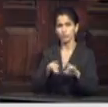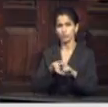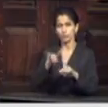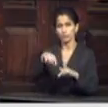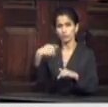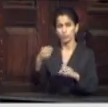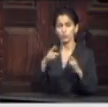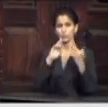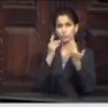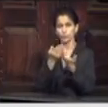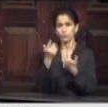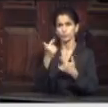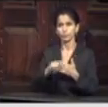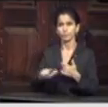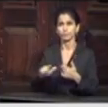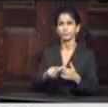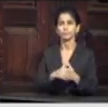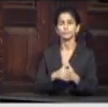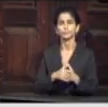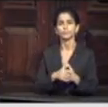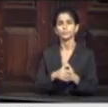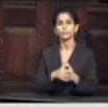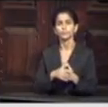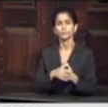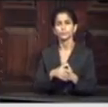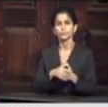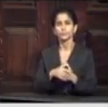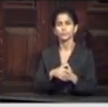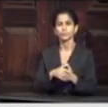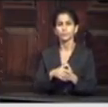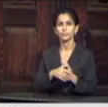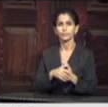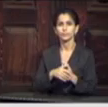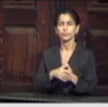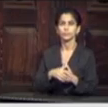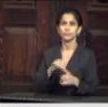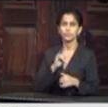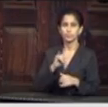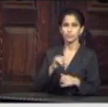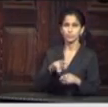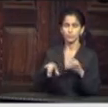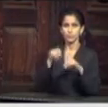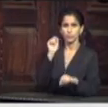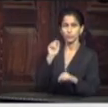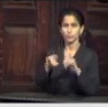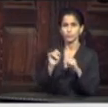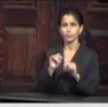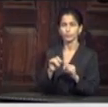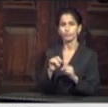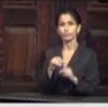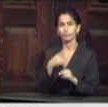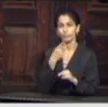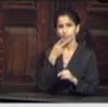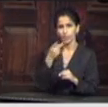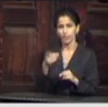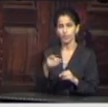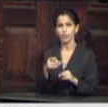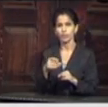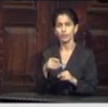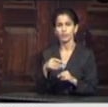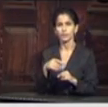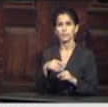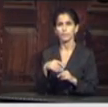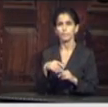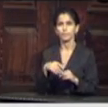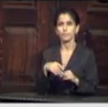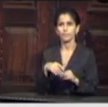Palmares. Presidente, antes, até para a economia de tempo, se eventualmente o meu destaque é o que fala sobre funcionário da casa... Isso, é o